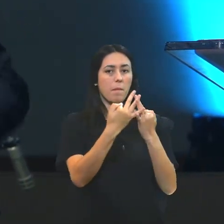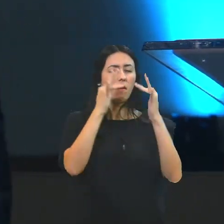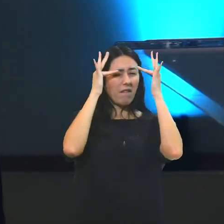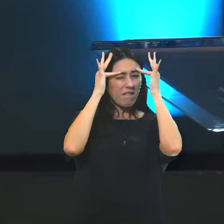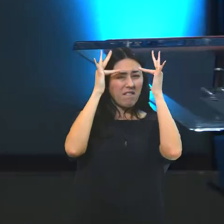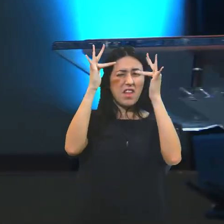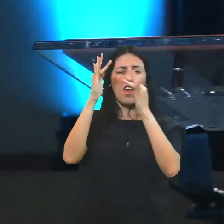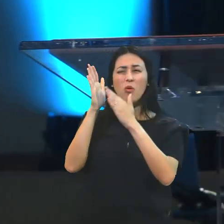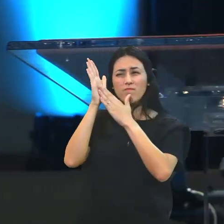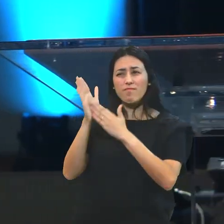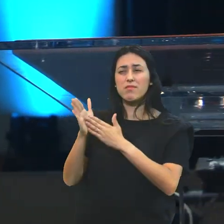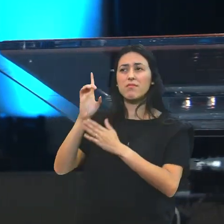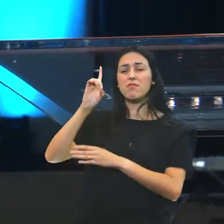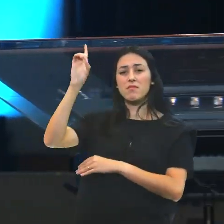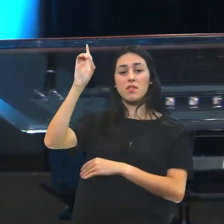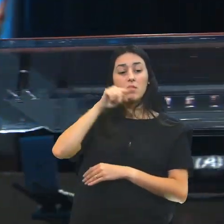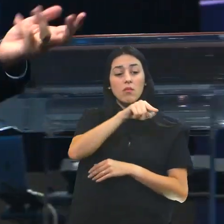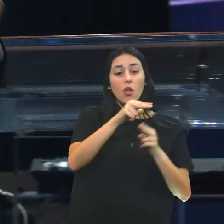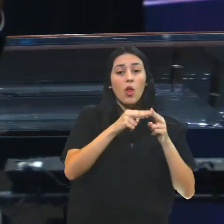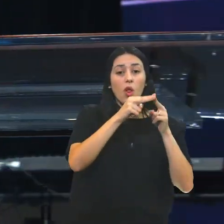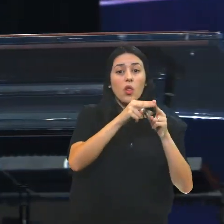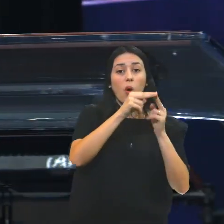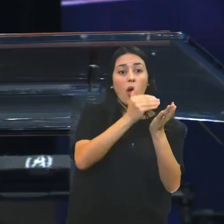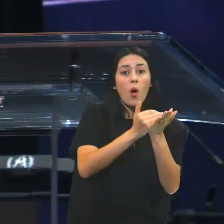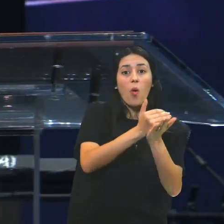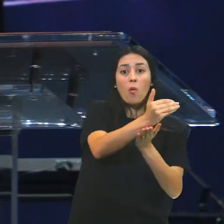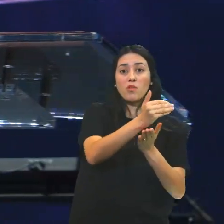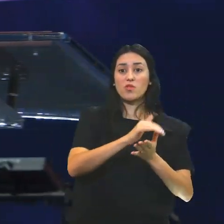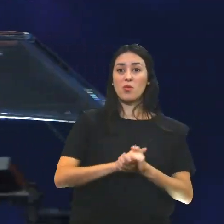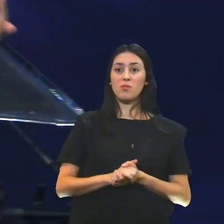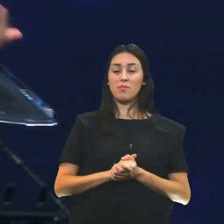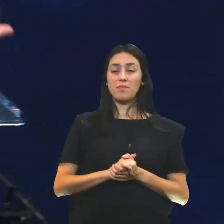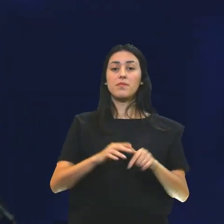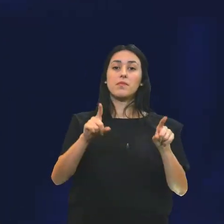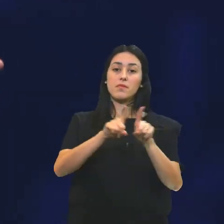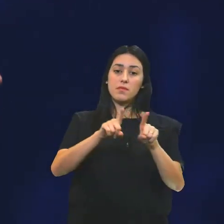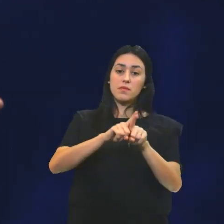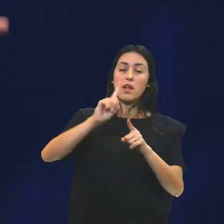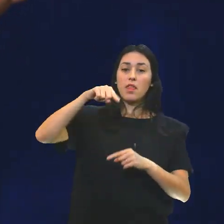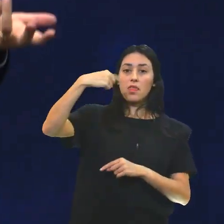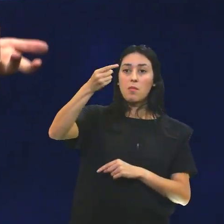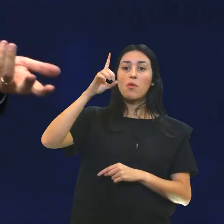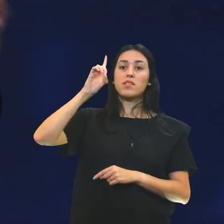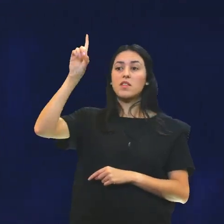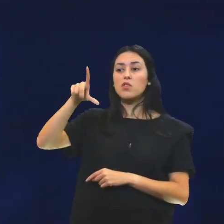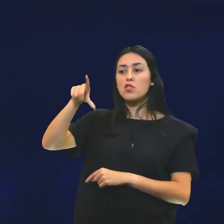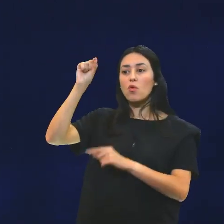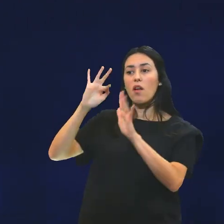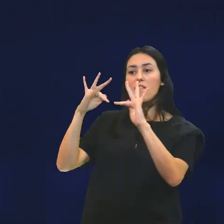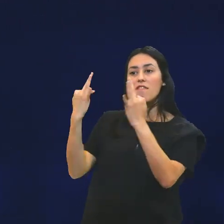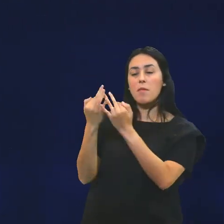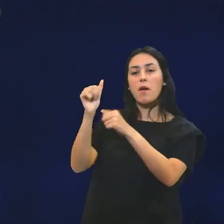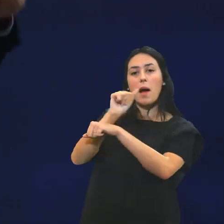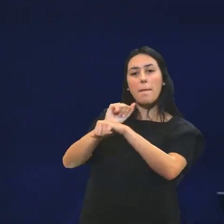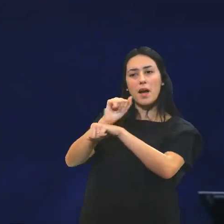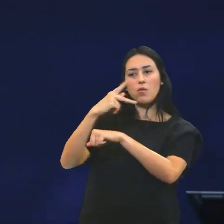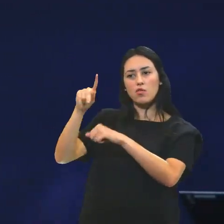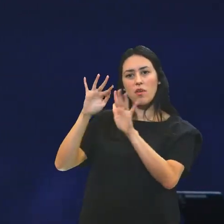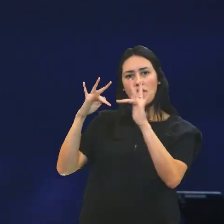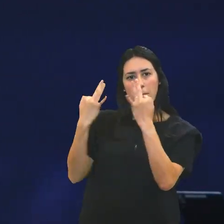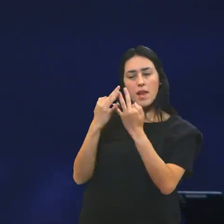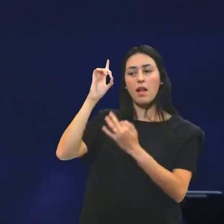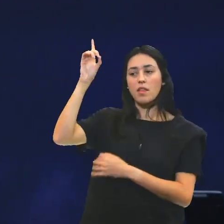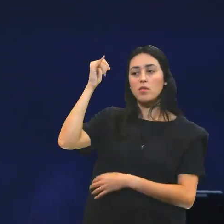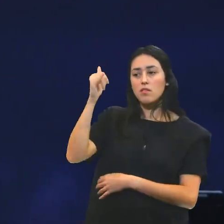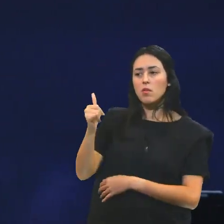com Noé. Se não bastasse isso, Deus depois escolhe uma família, Abraão e sua família, e diz: Abraão, vou te